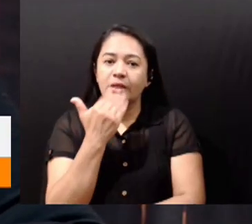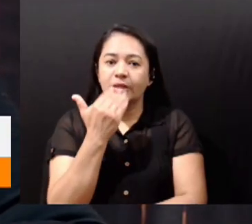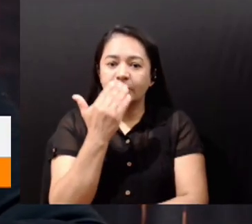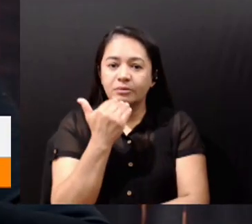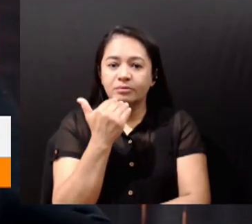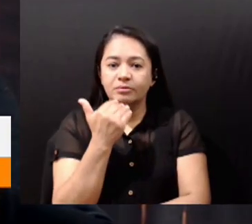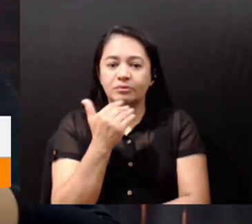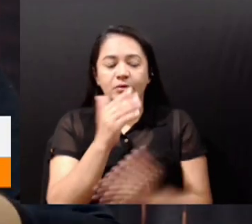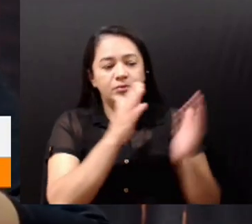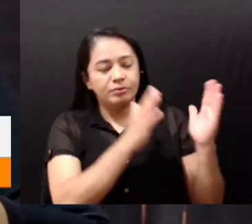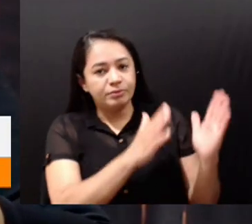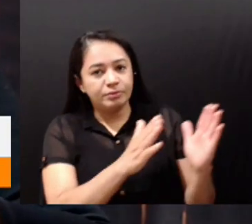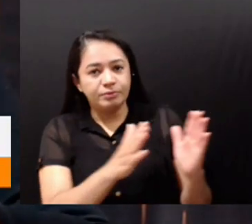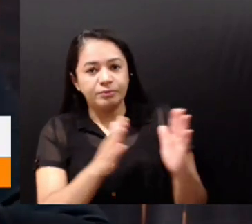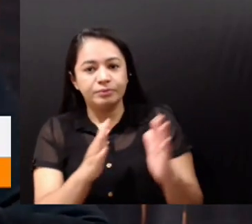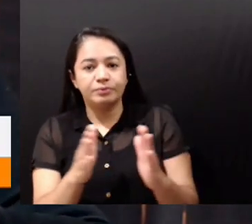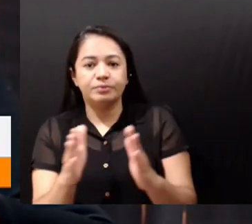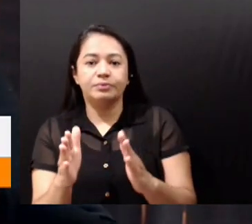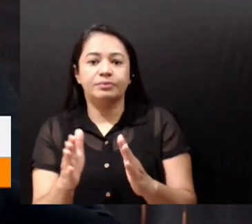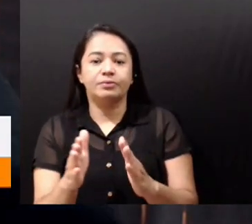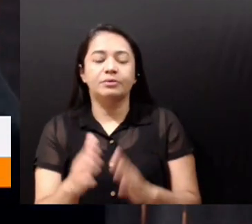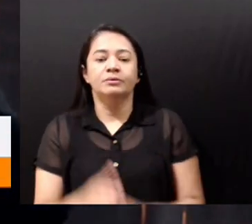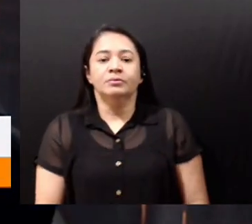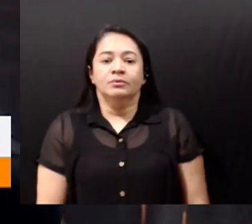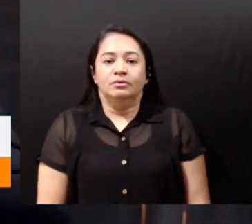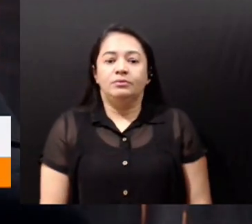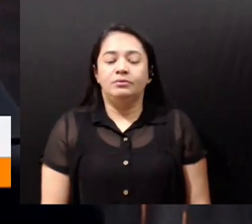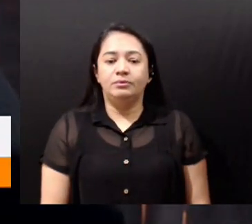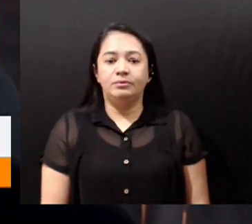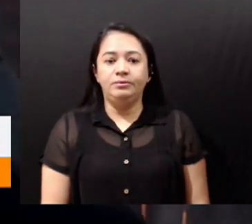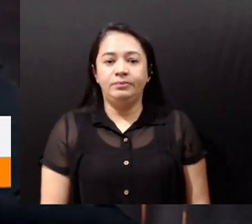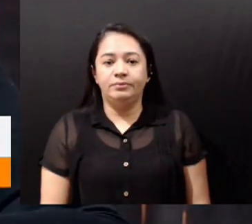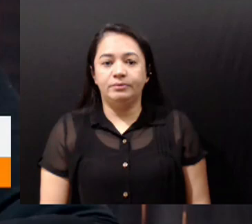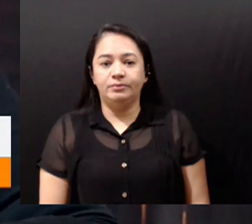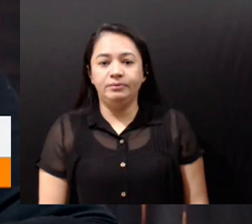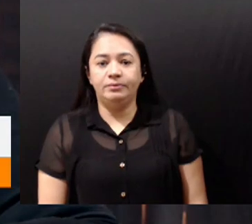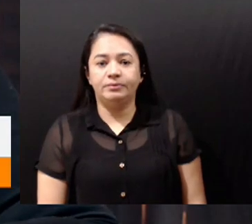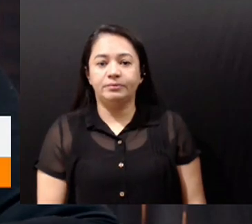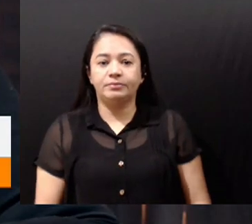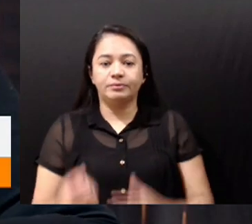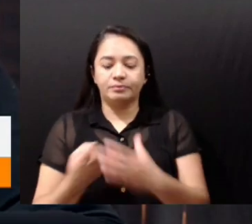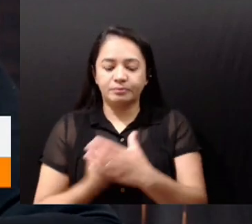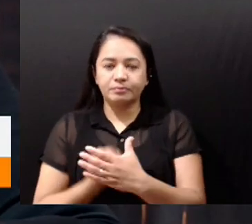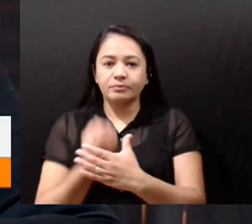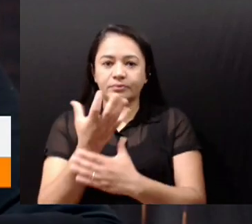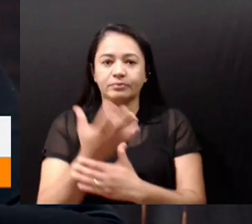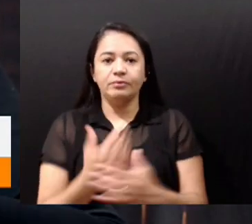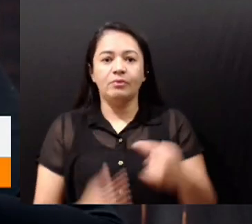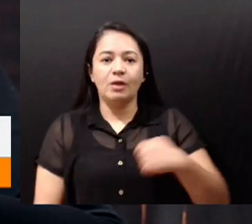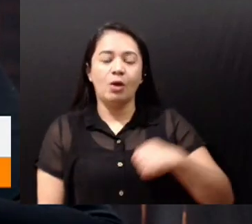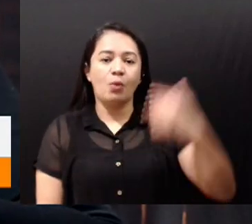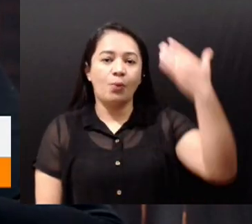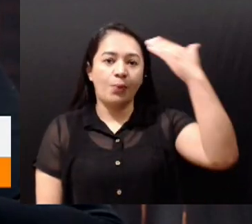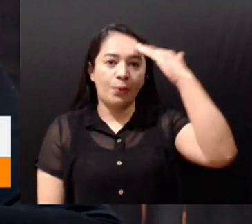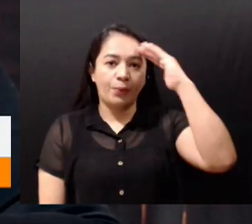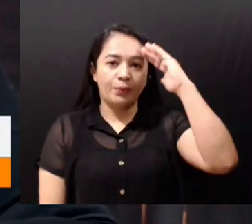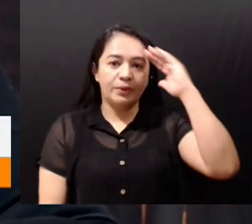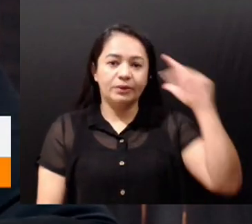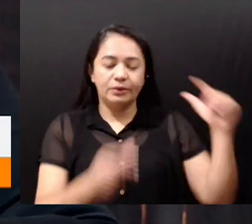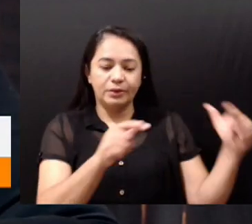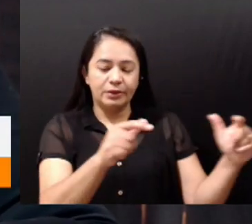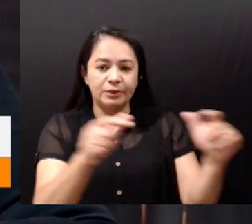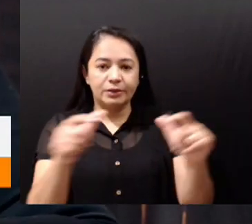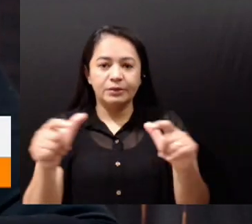processo a favor, né, de dentro para fora mesmo. Não, eu entendo que esse lugar está